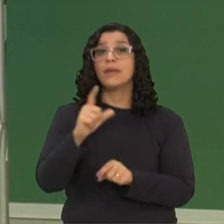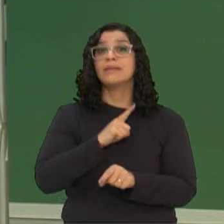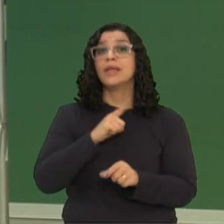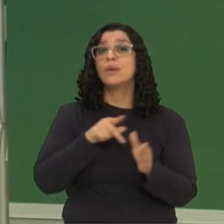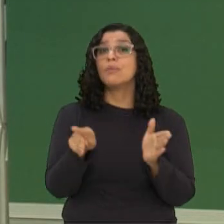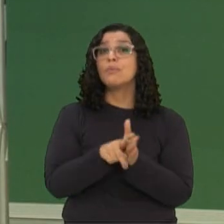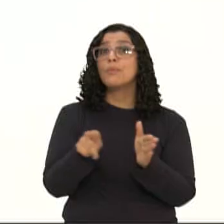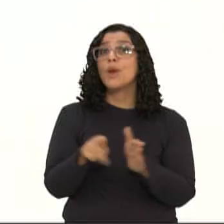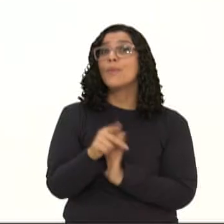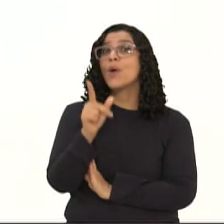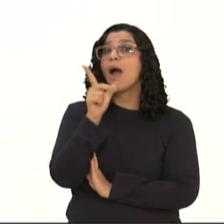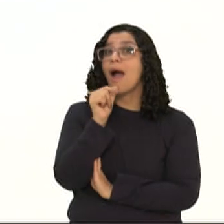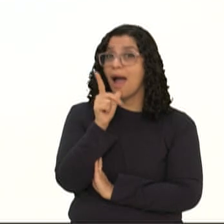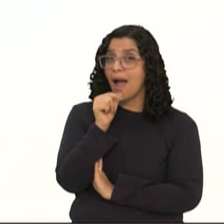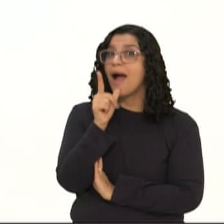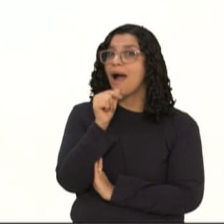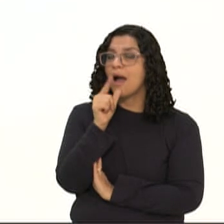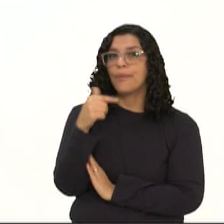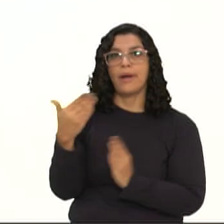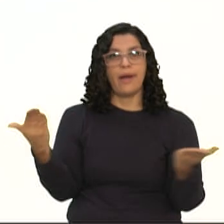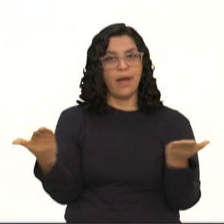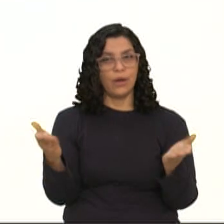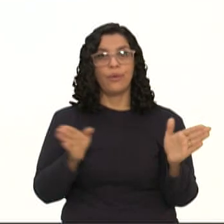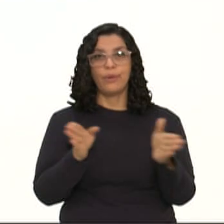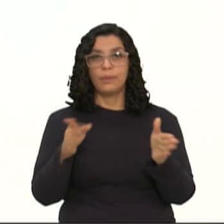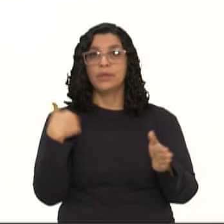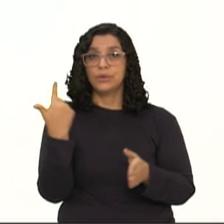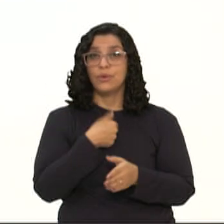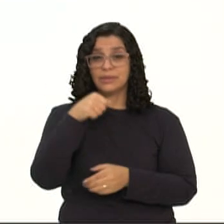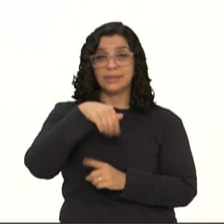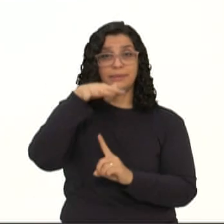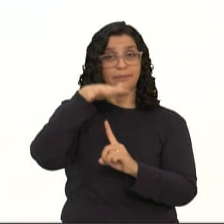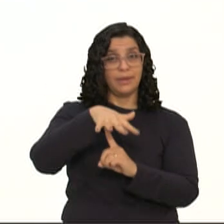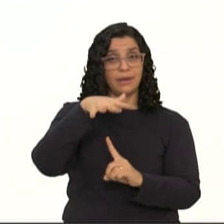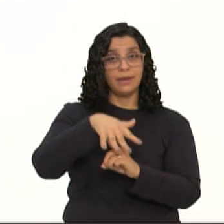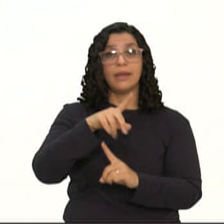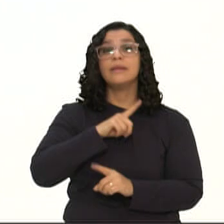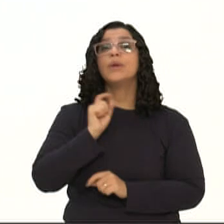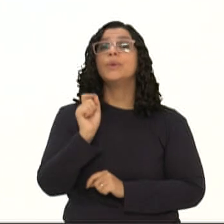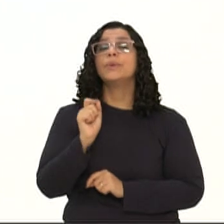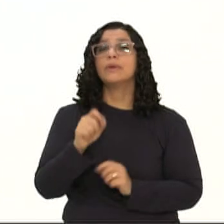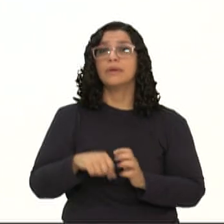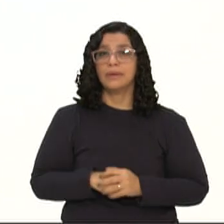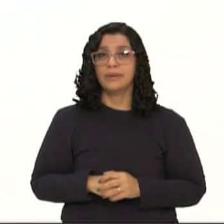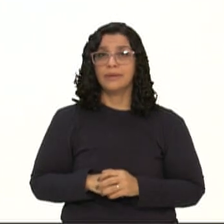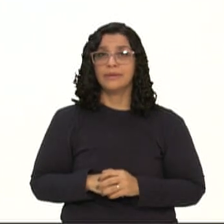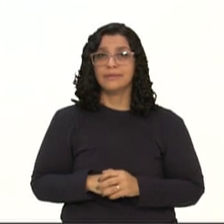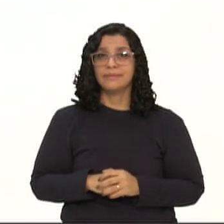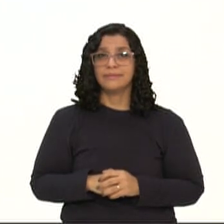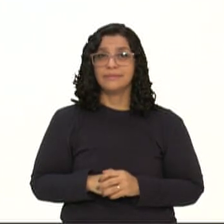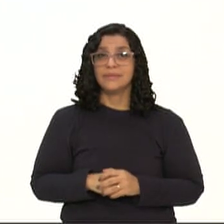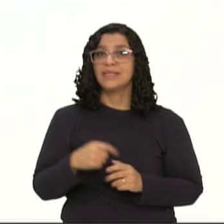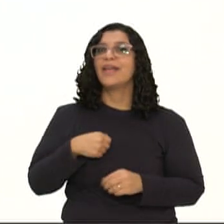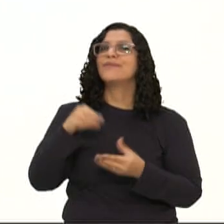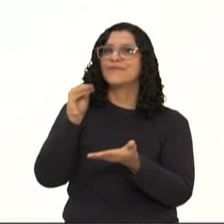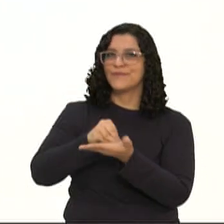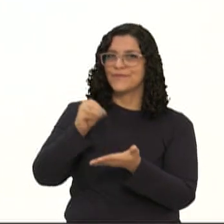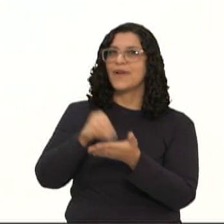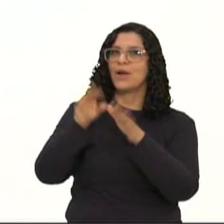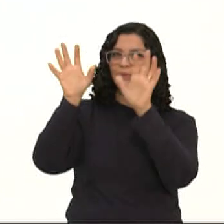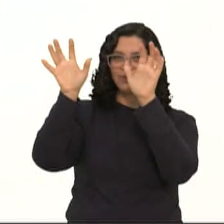questão do consumo da água, que nós estamos vivendo uma época aqui no Paraná de estiagem,